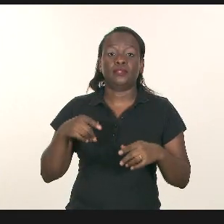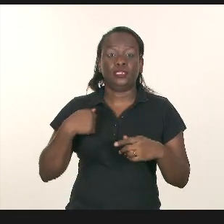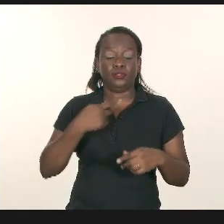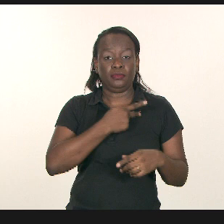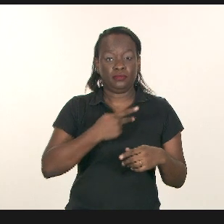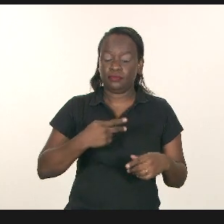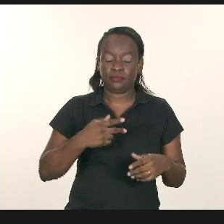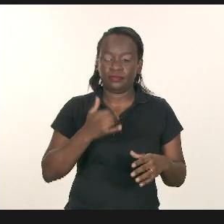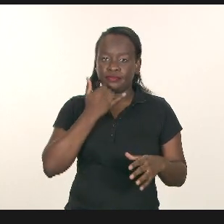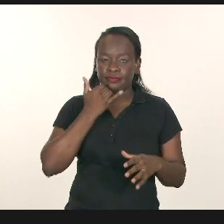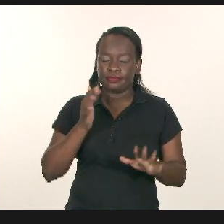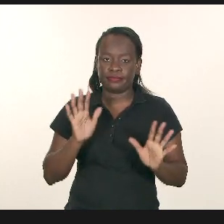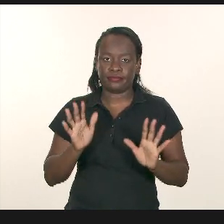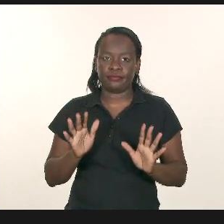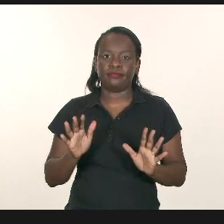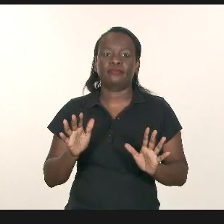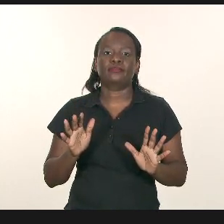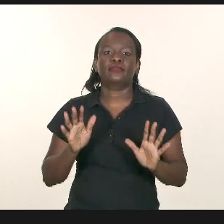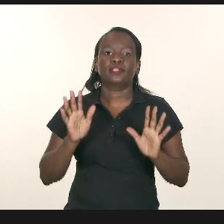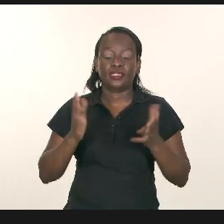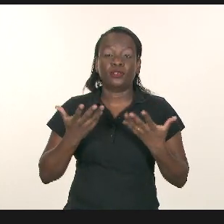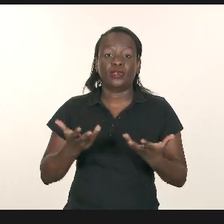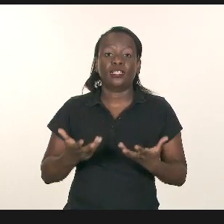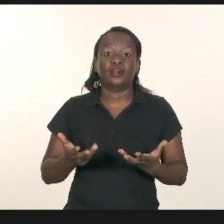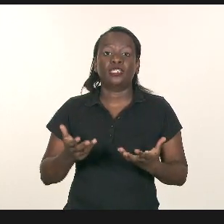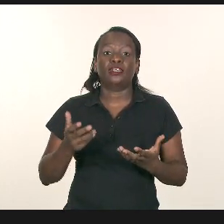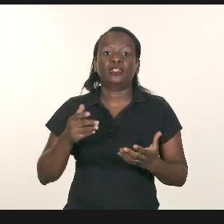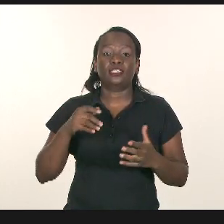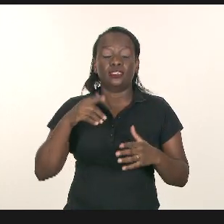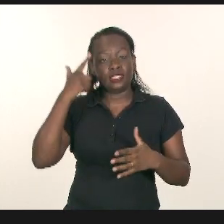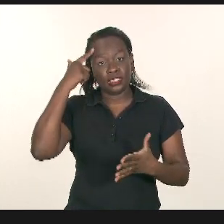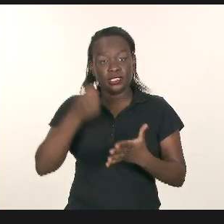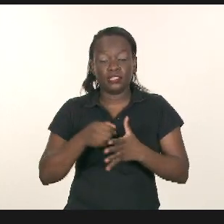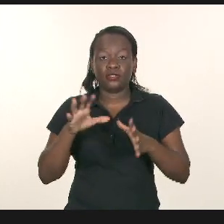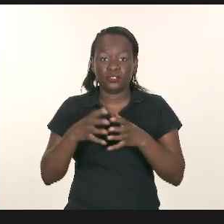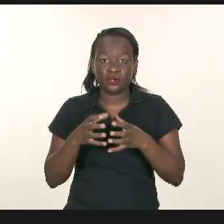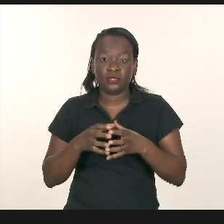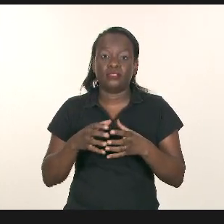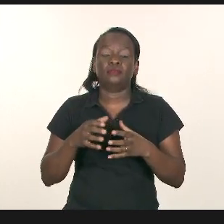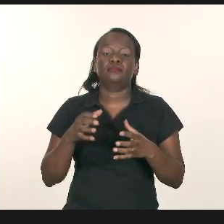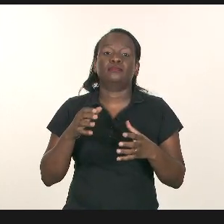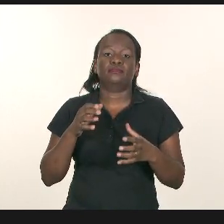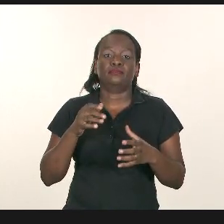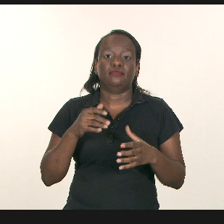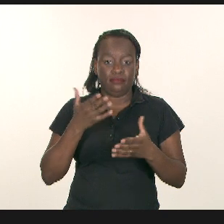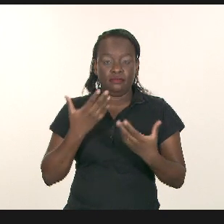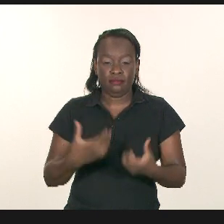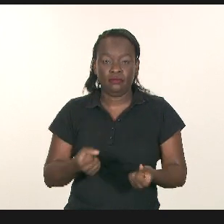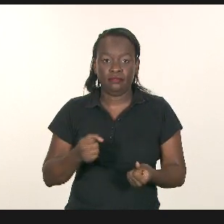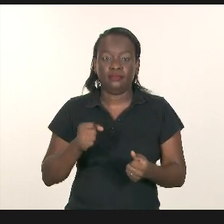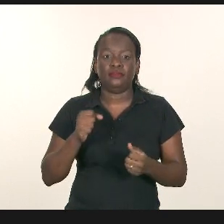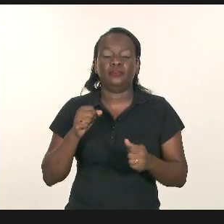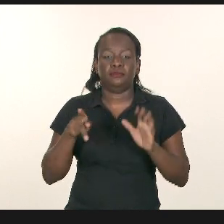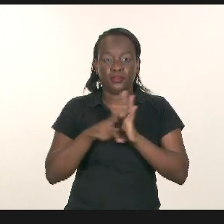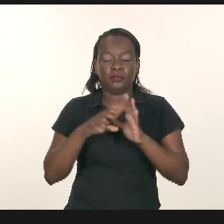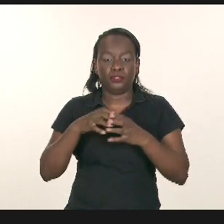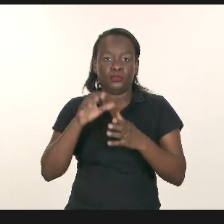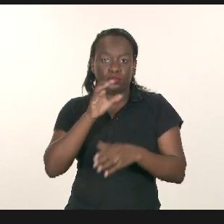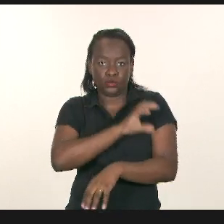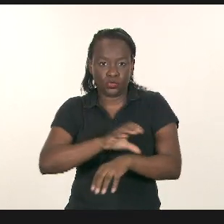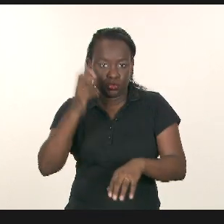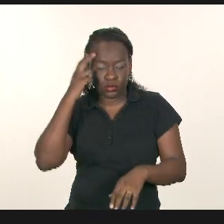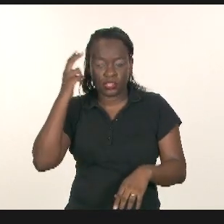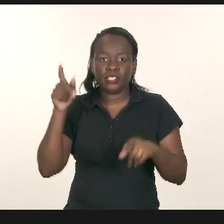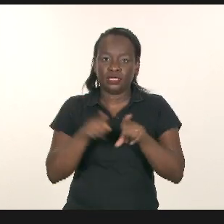da... mas gostaria de emitir um parecer favorável pela Comissão de Cultura, se